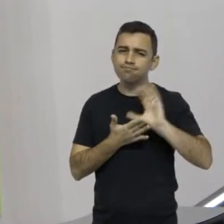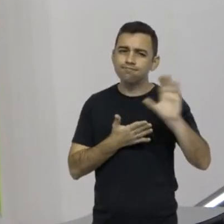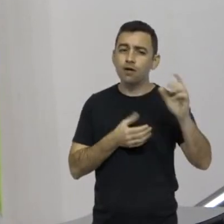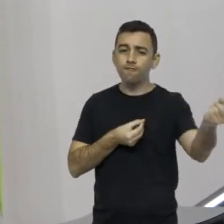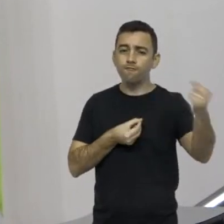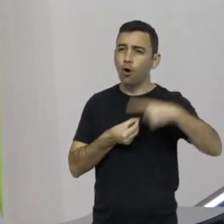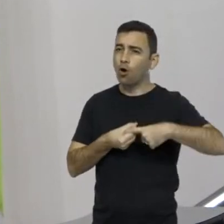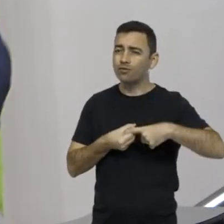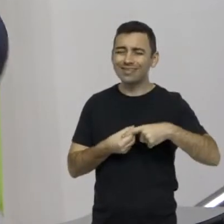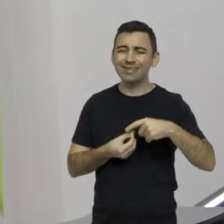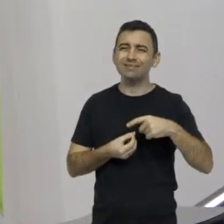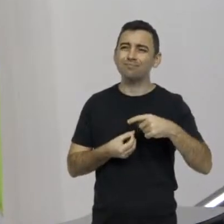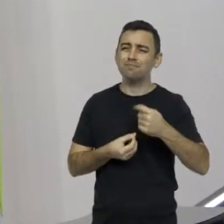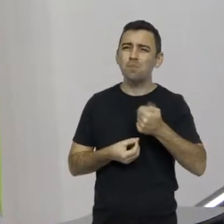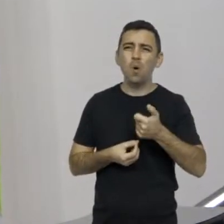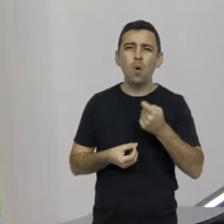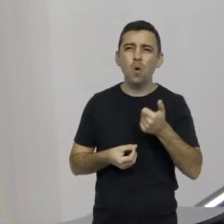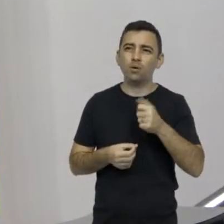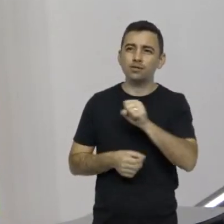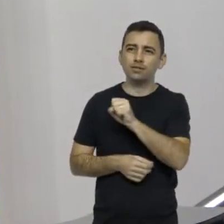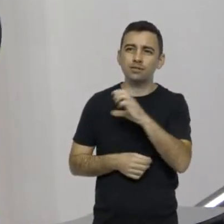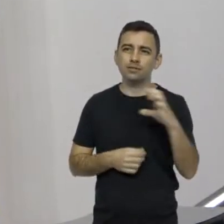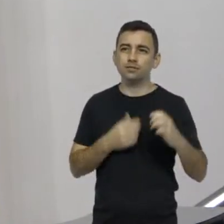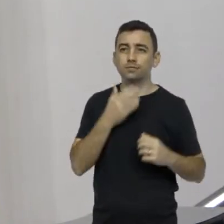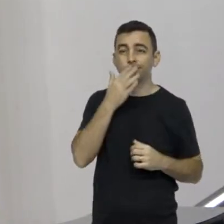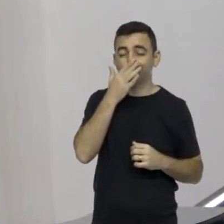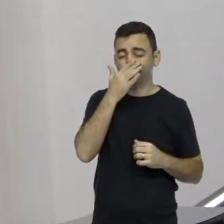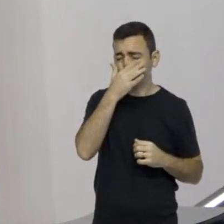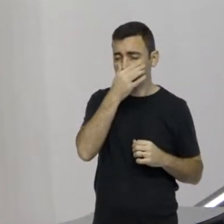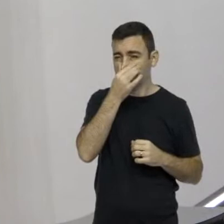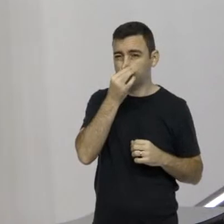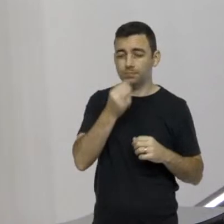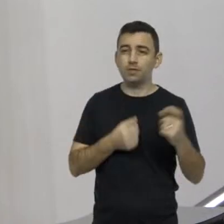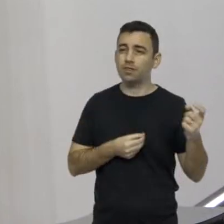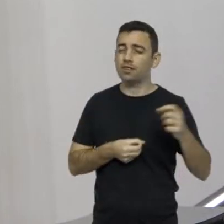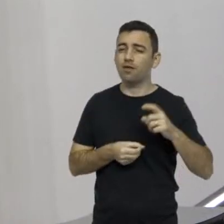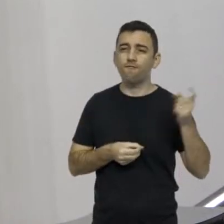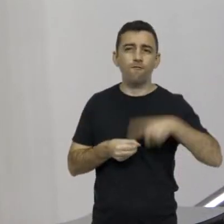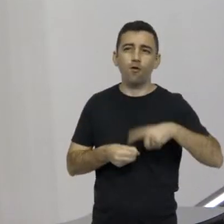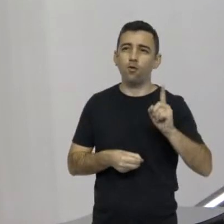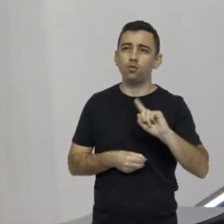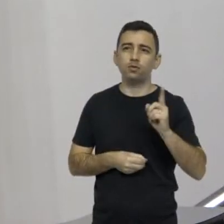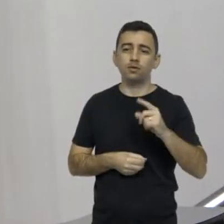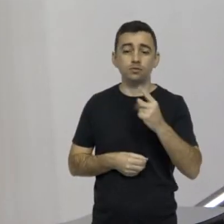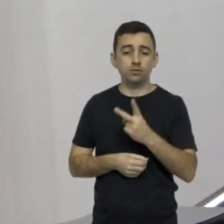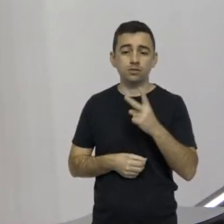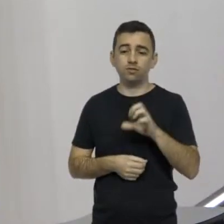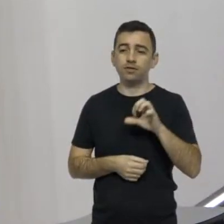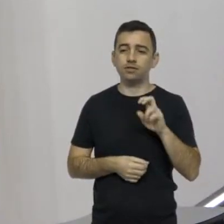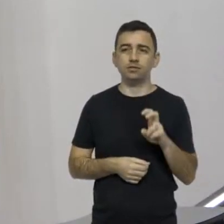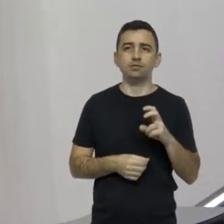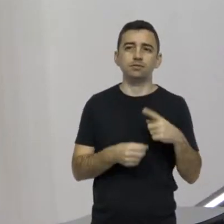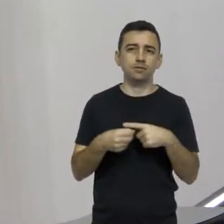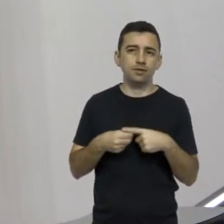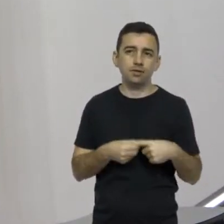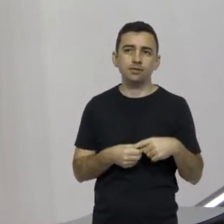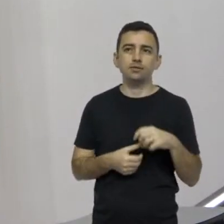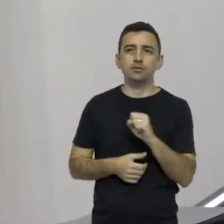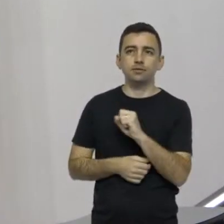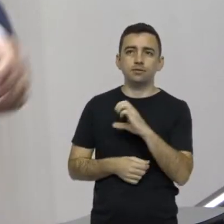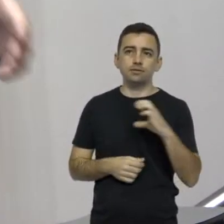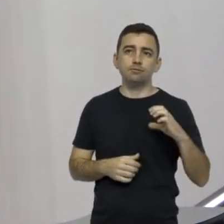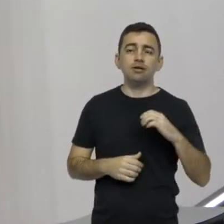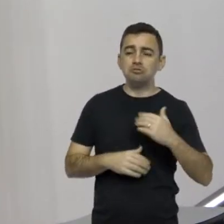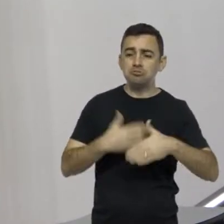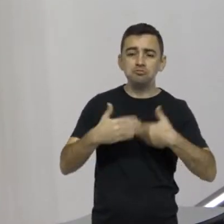para Santa Catarina e que não volta para os 295 municípios catarinenses se